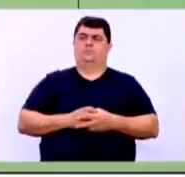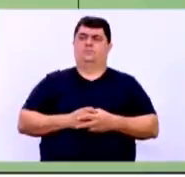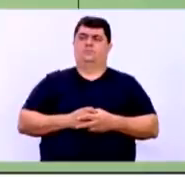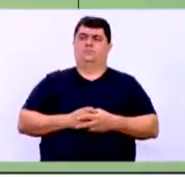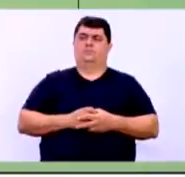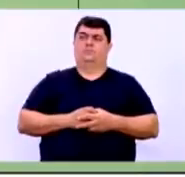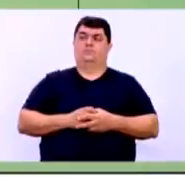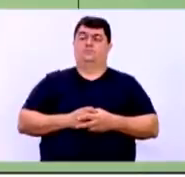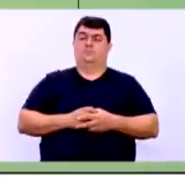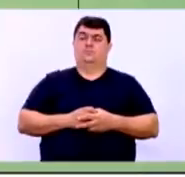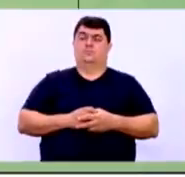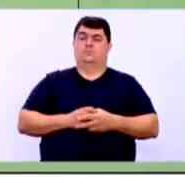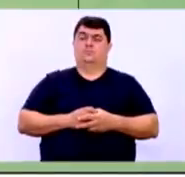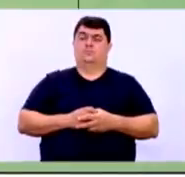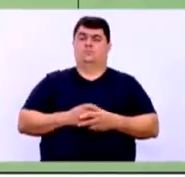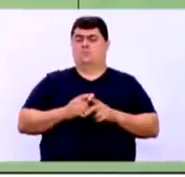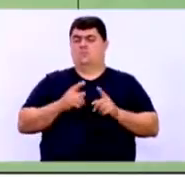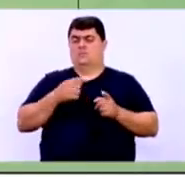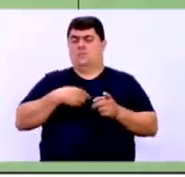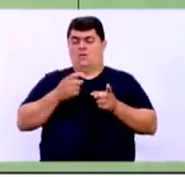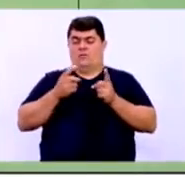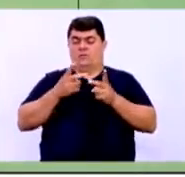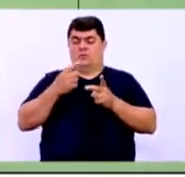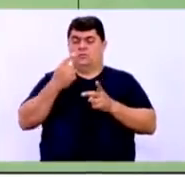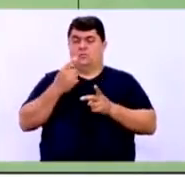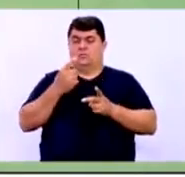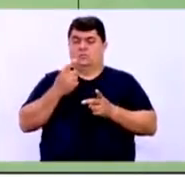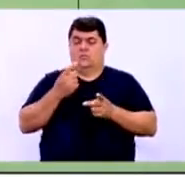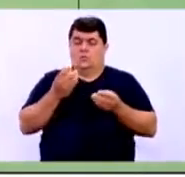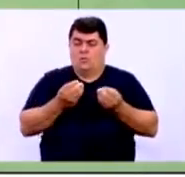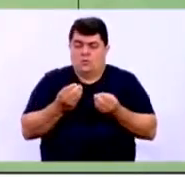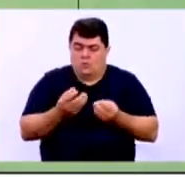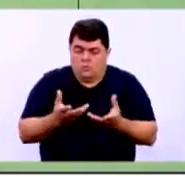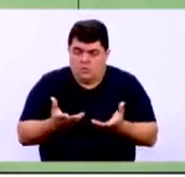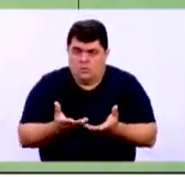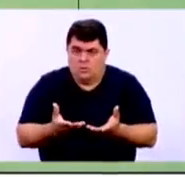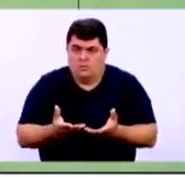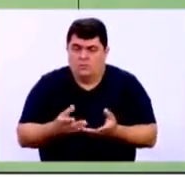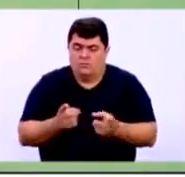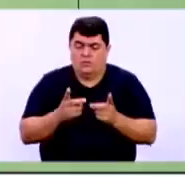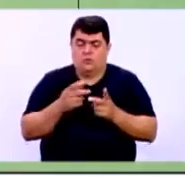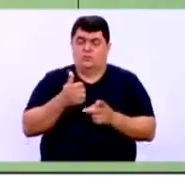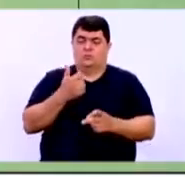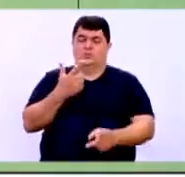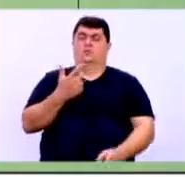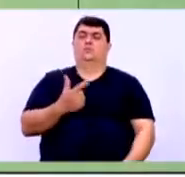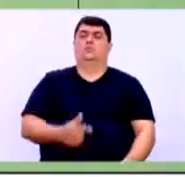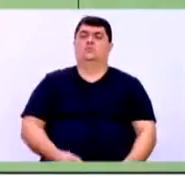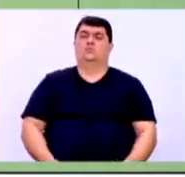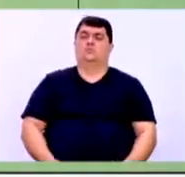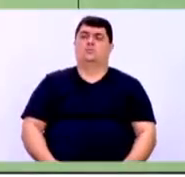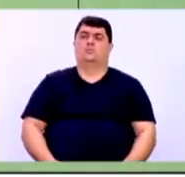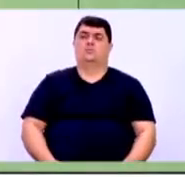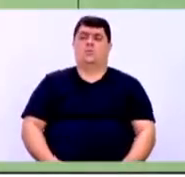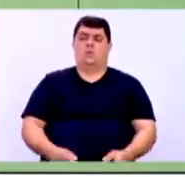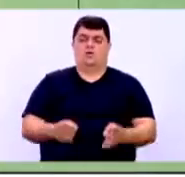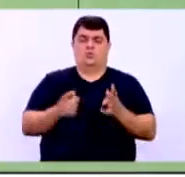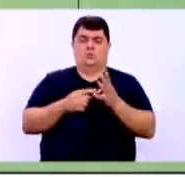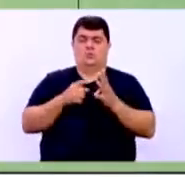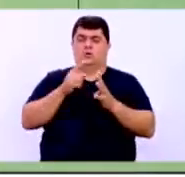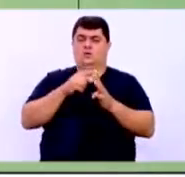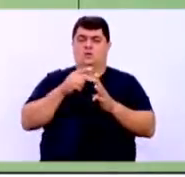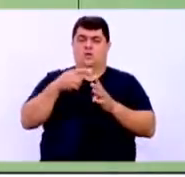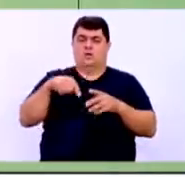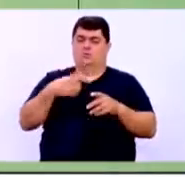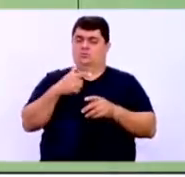Tá, professor, mas houve uma venda no dia 15. E agora, o que eu faço? Vendeu 12. Eu pego o primeiro, eu pego o segundo? Não, aqui não